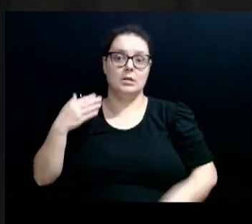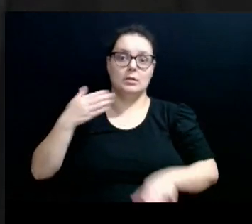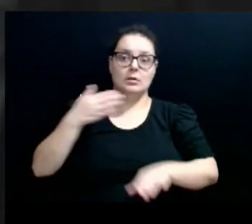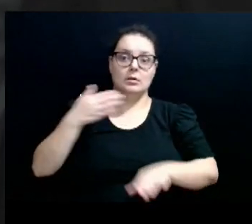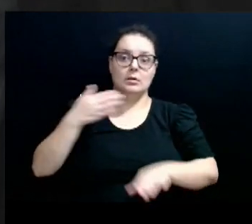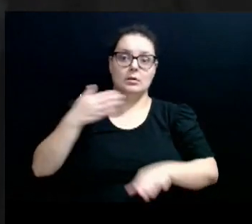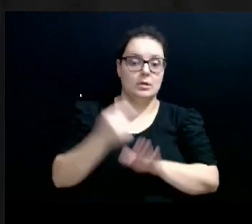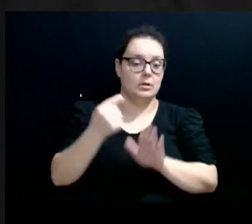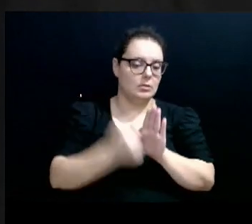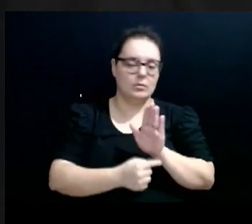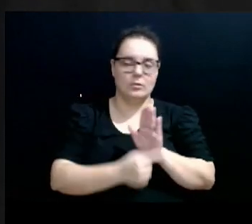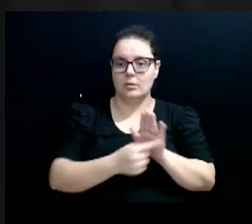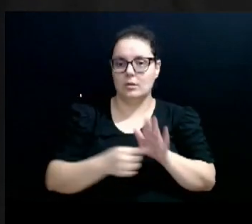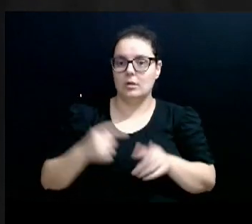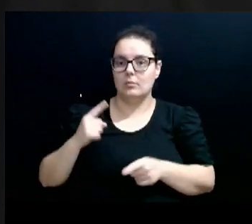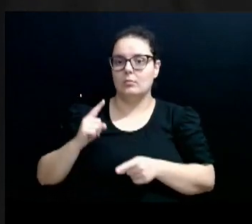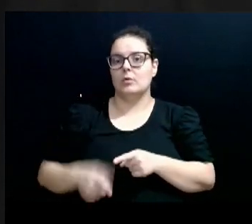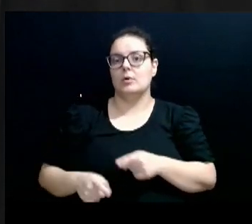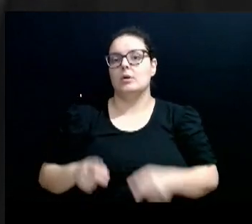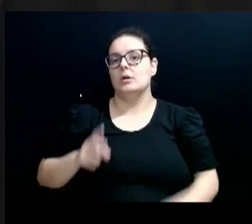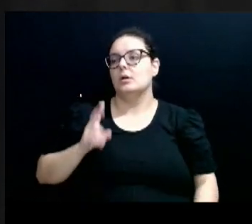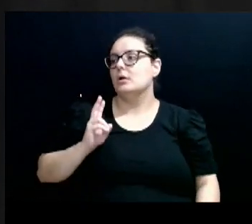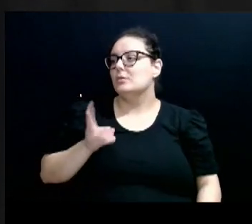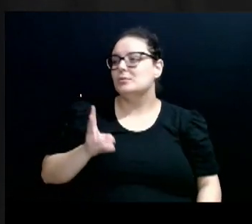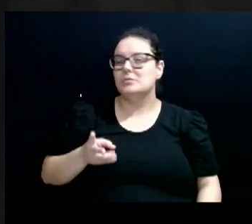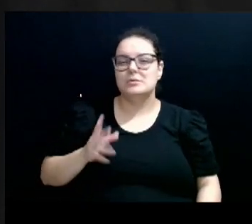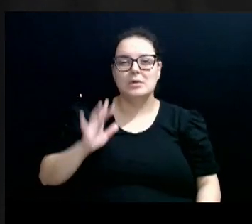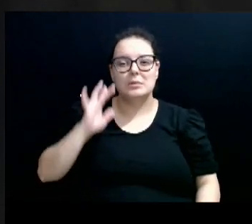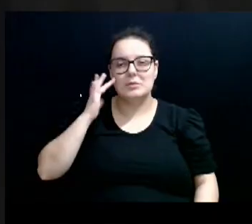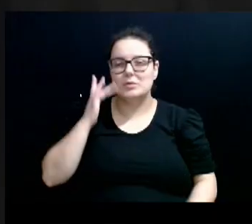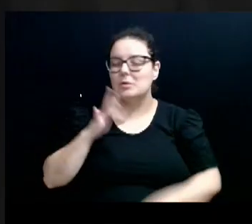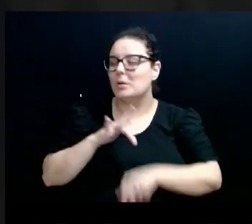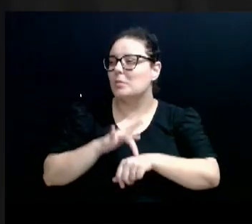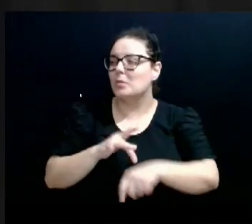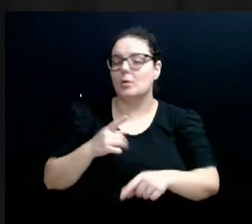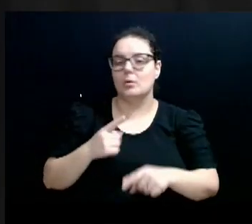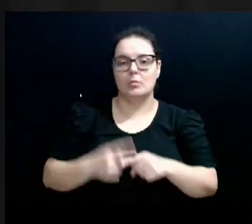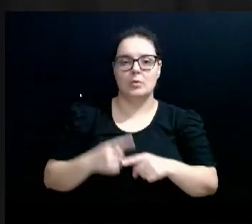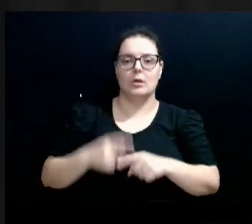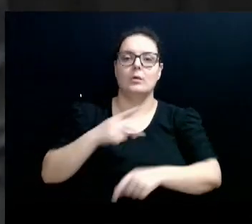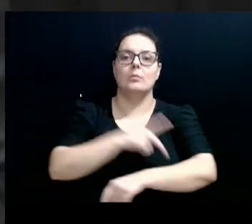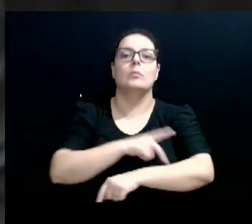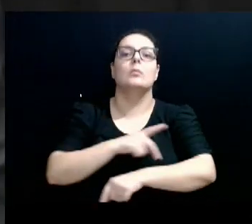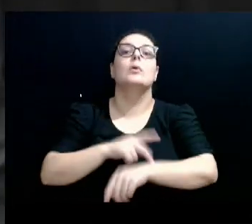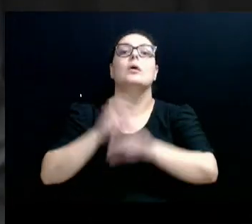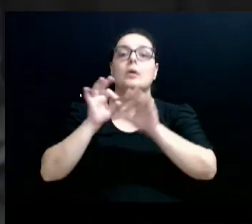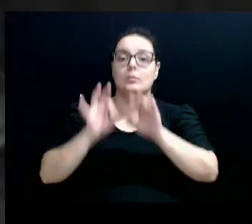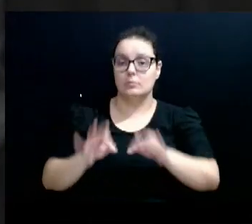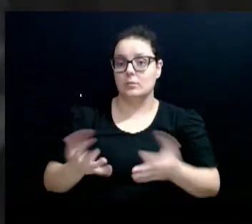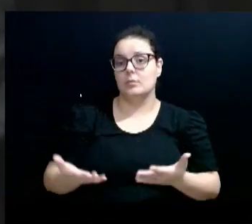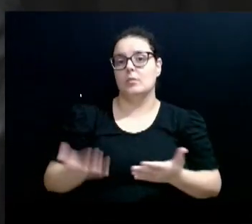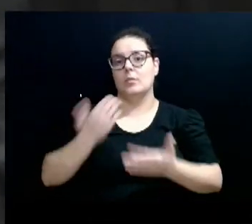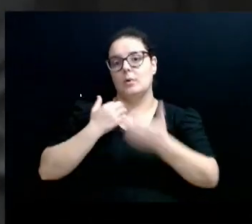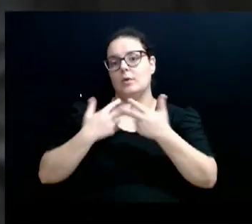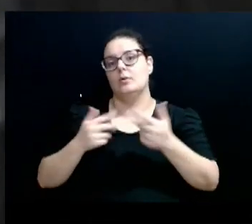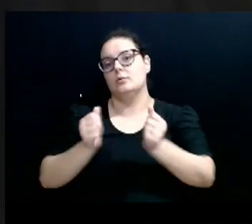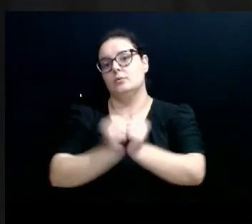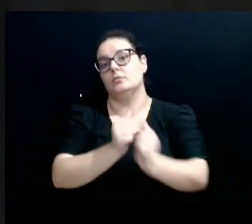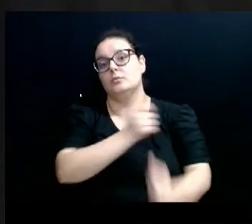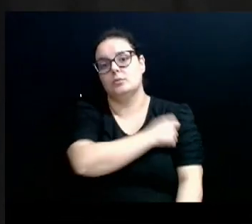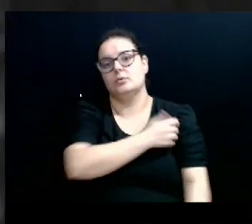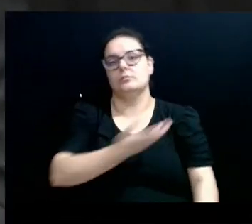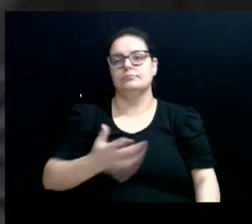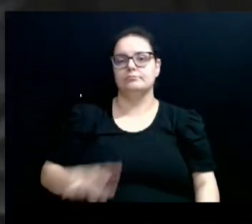proibido. Eu sempre achei isso um absurdo. Por quê? Porque é pedagogicamente correto você se alimentar com o seu aluno. É a hora que o aluno vê, bom,